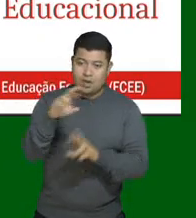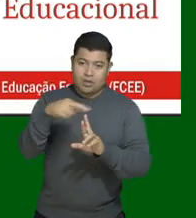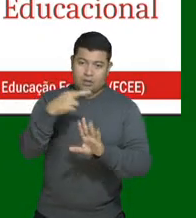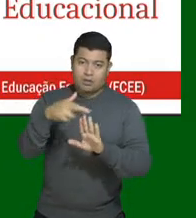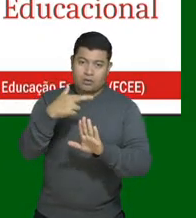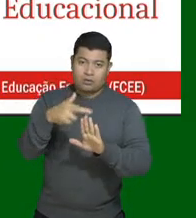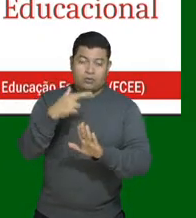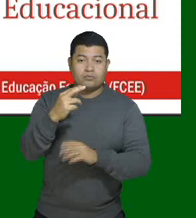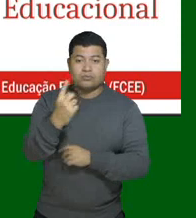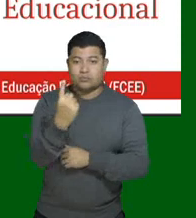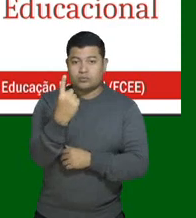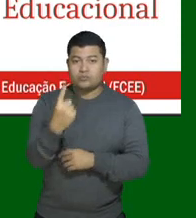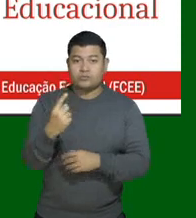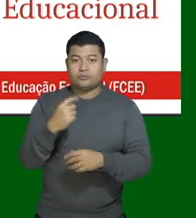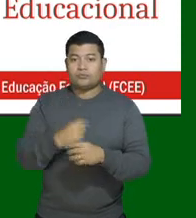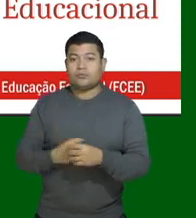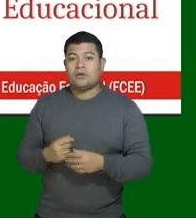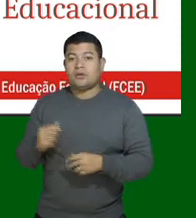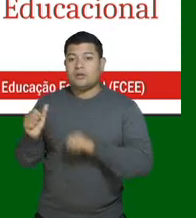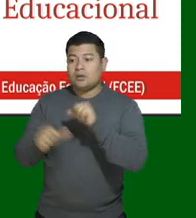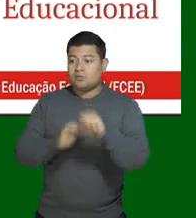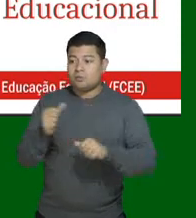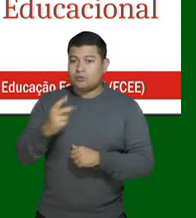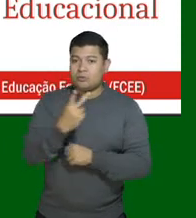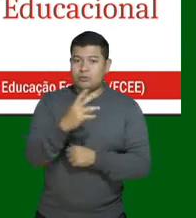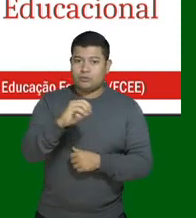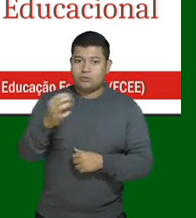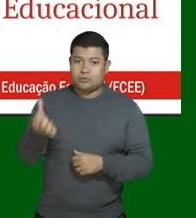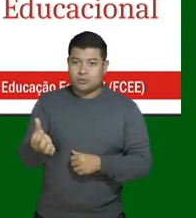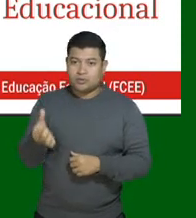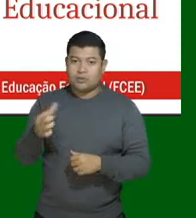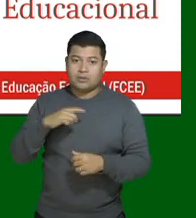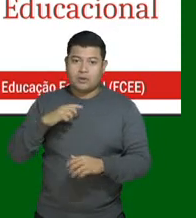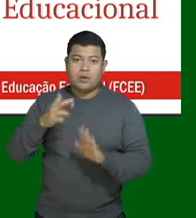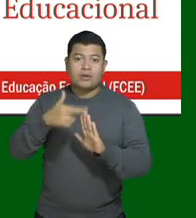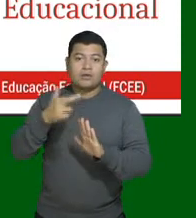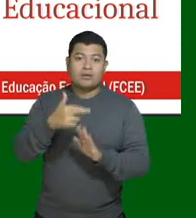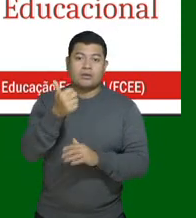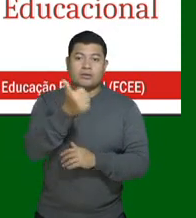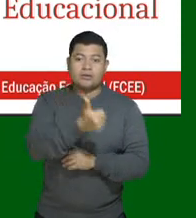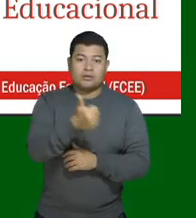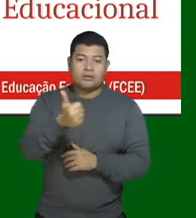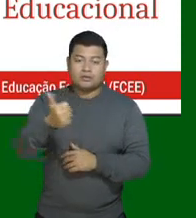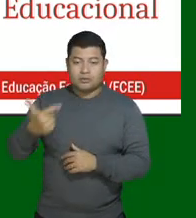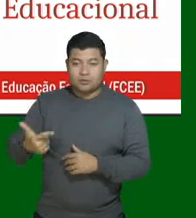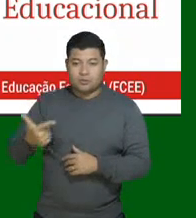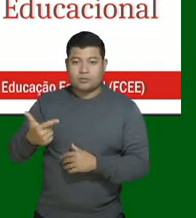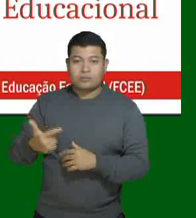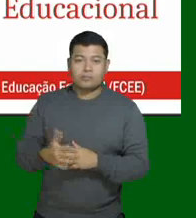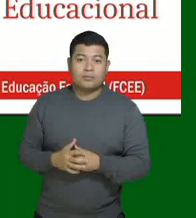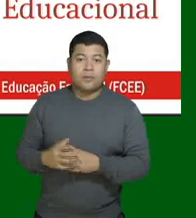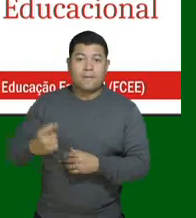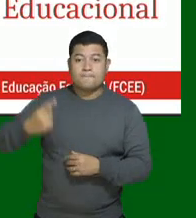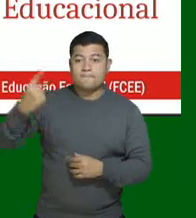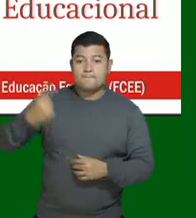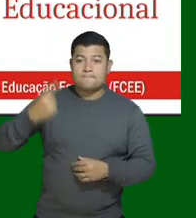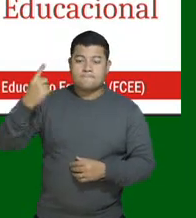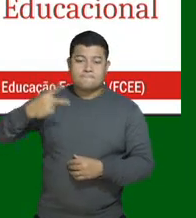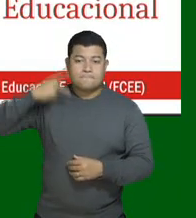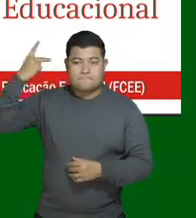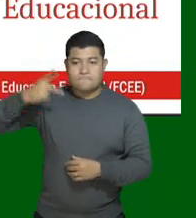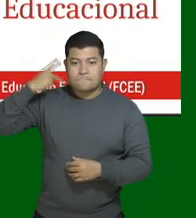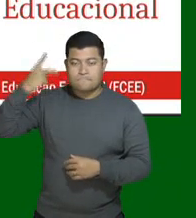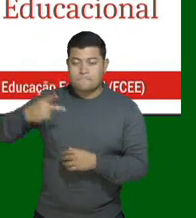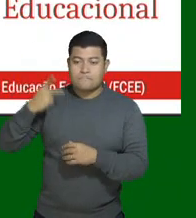em 2006, a gente teve a Resolução 112, que foi onde a gente teve a primeira política de